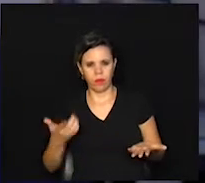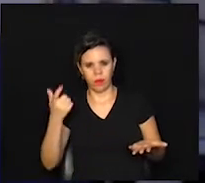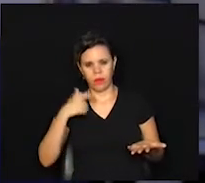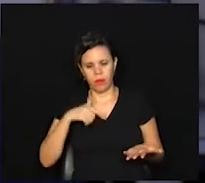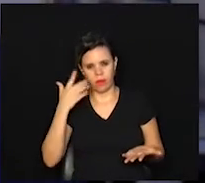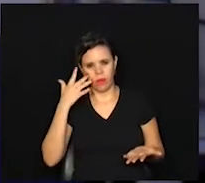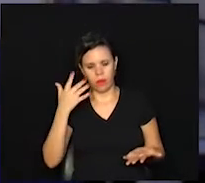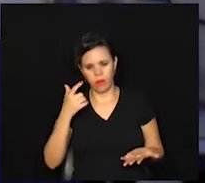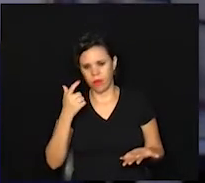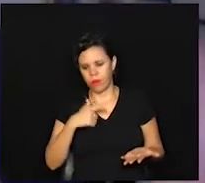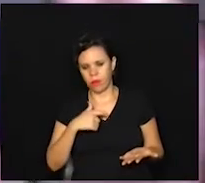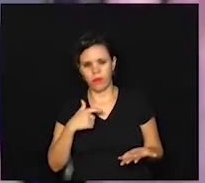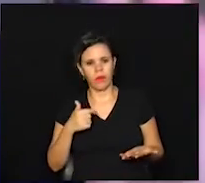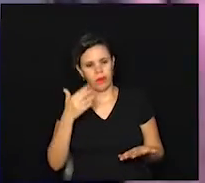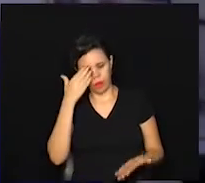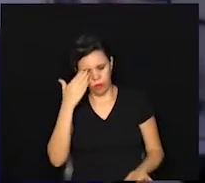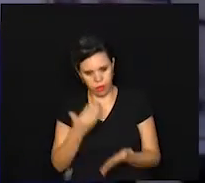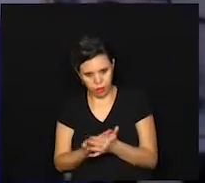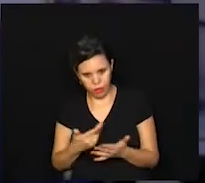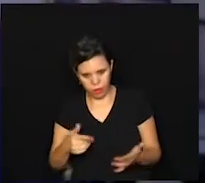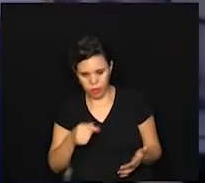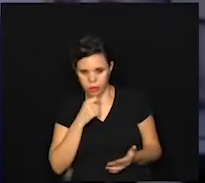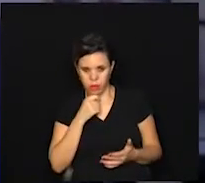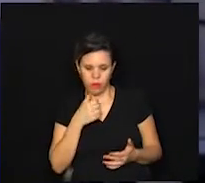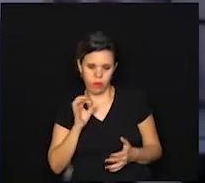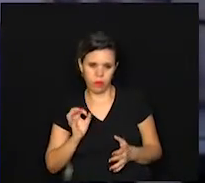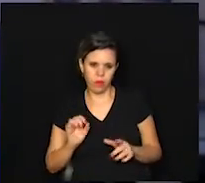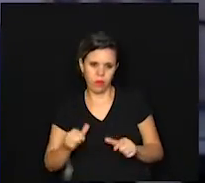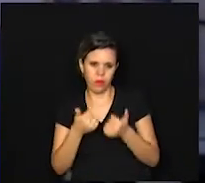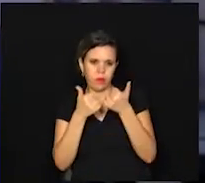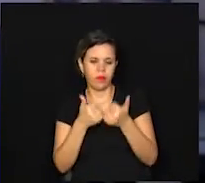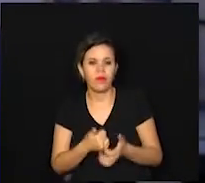Eu sou um cara otimista, ainda bem. Né?